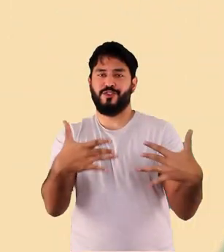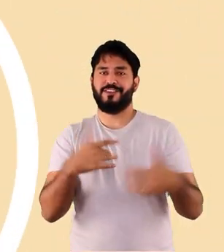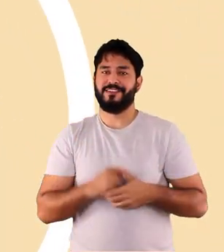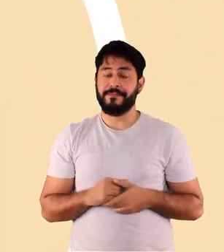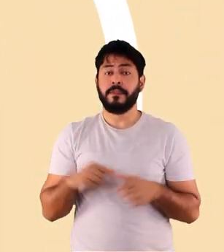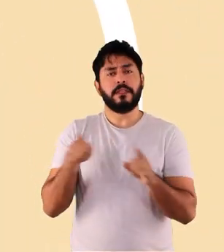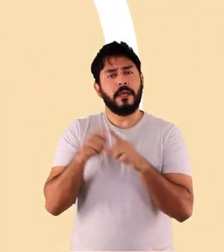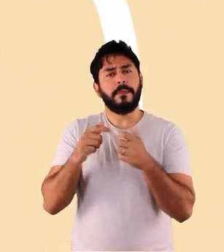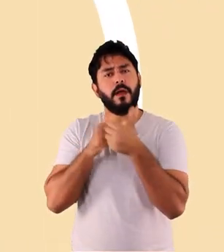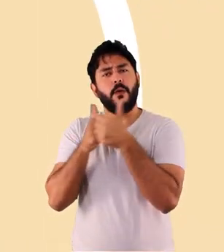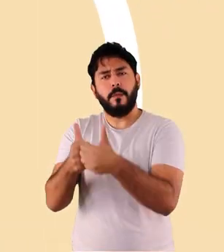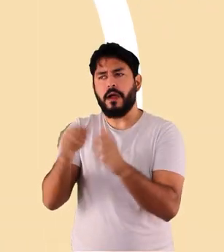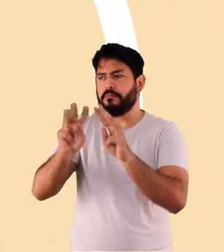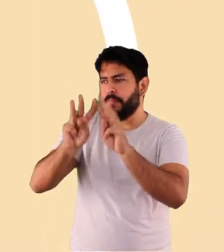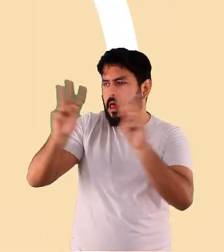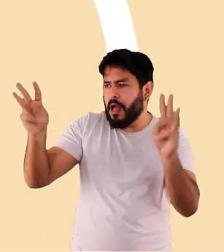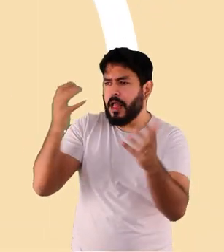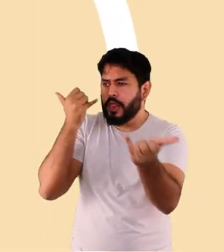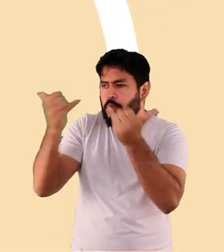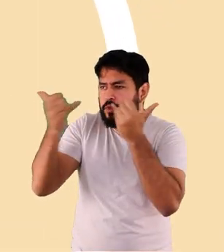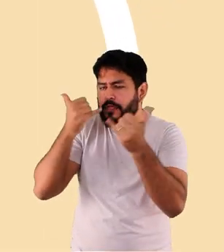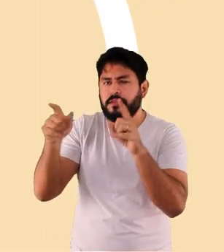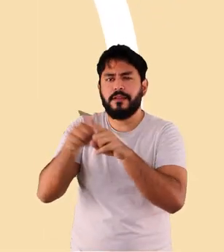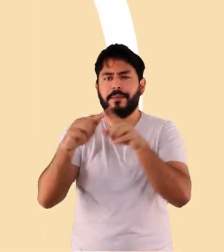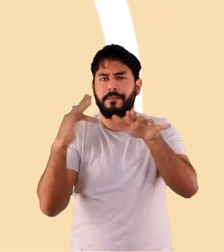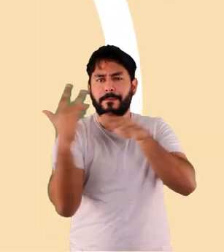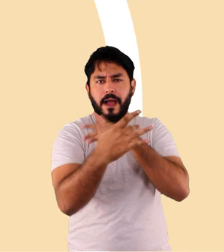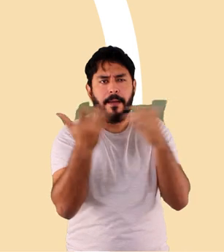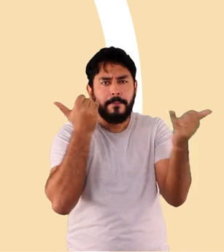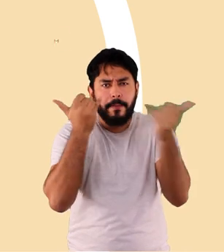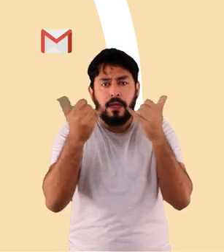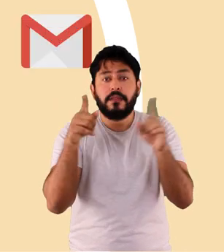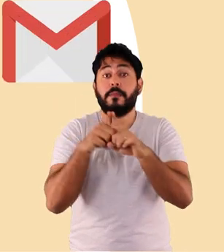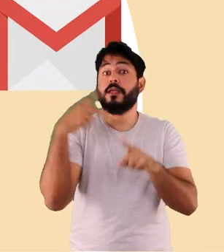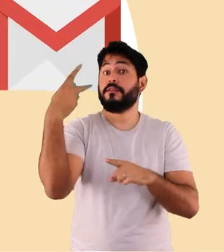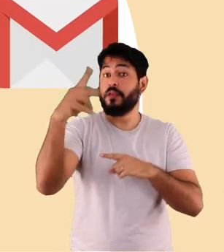solidário. Acompanhe sempre as notícias em nosso site, em nossas mídias